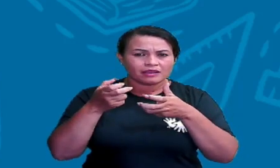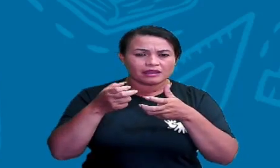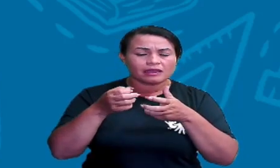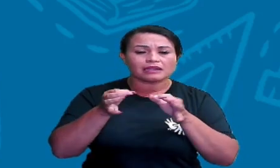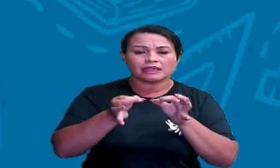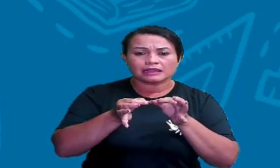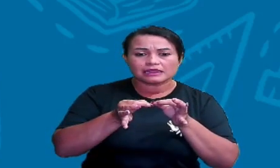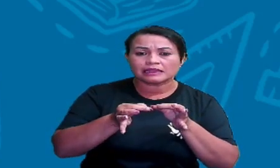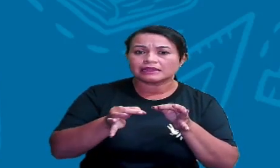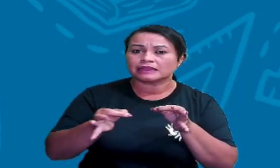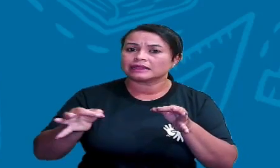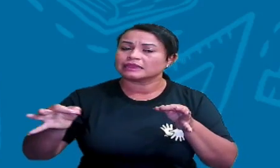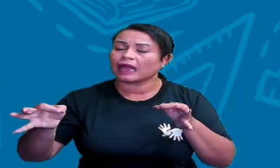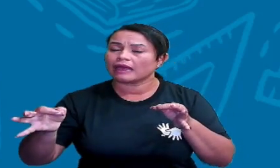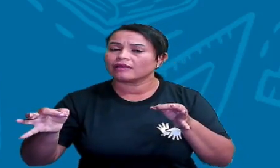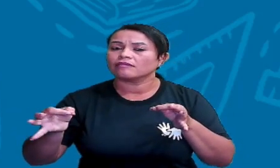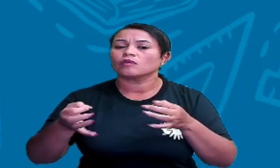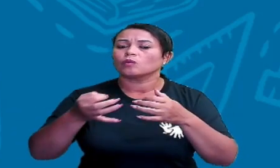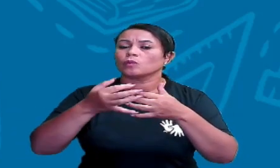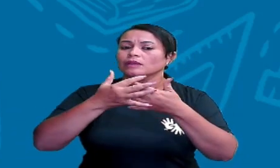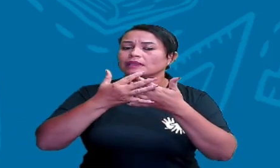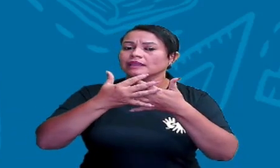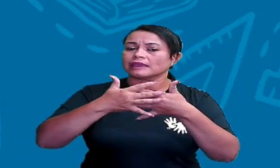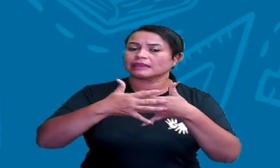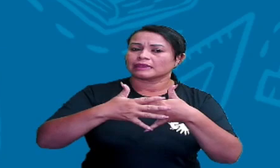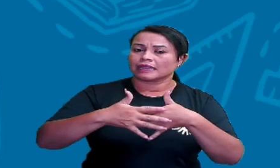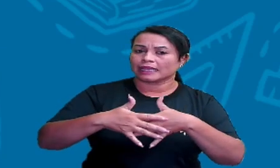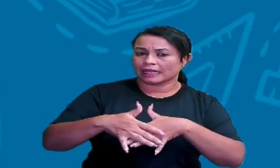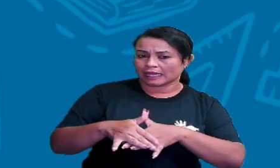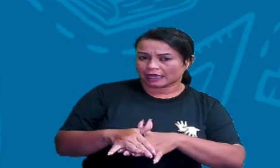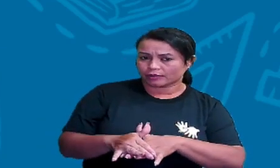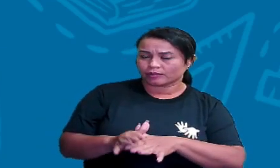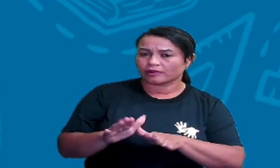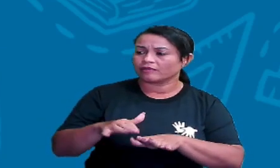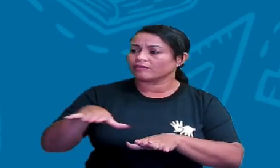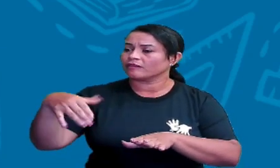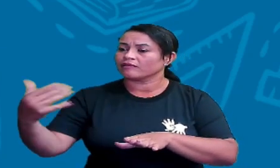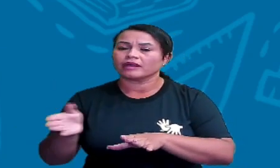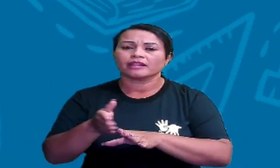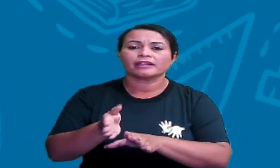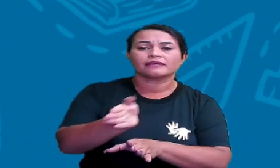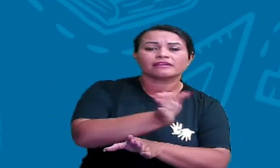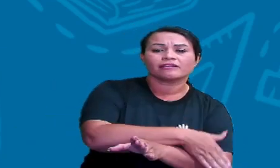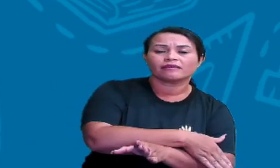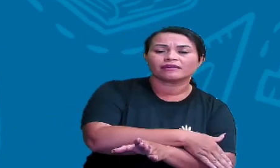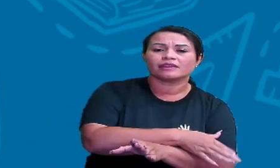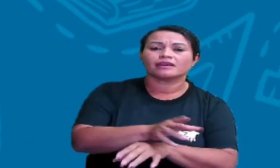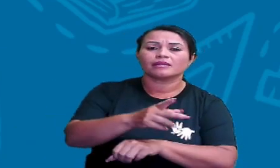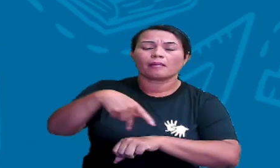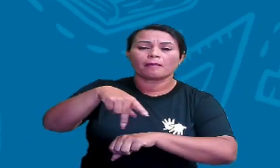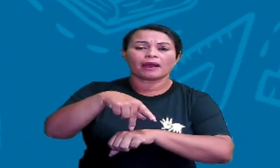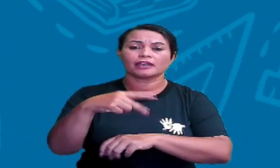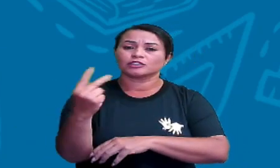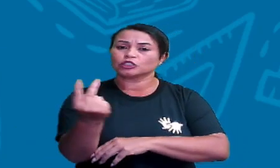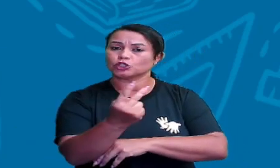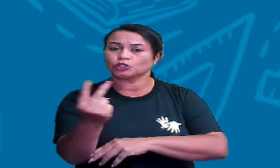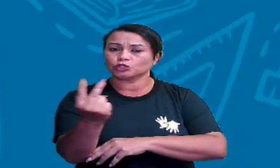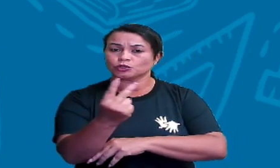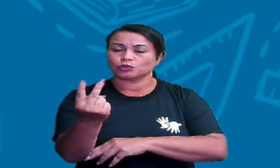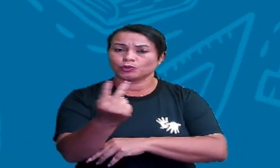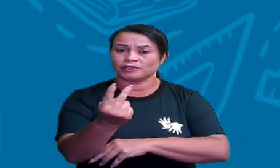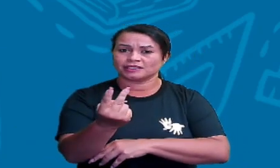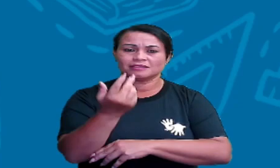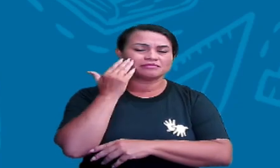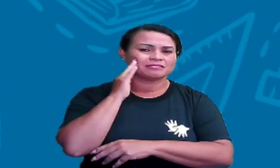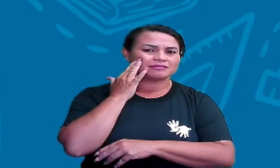Um limite natural, tá? E aí ele vai dividir dois países, a Tailândia e o Laos.